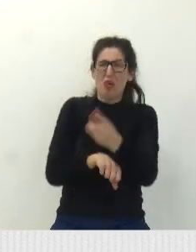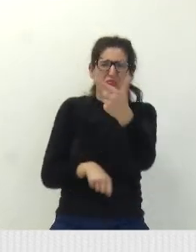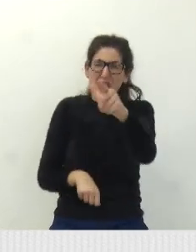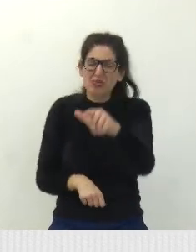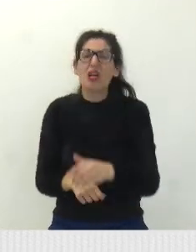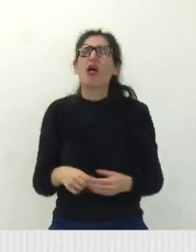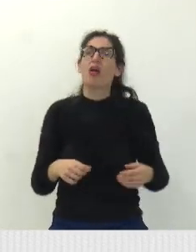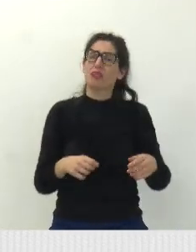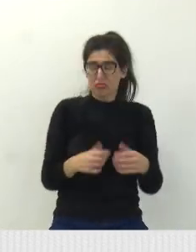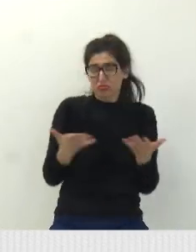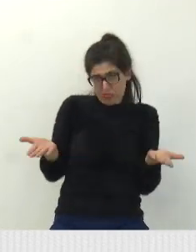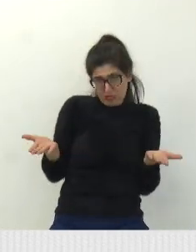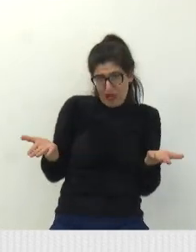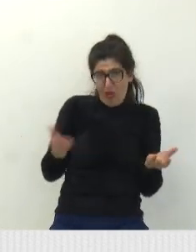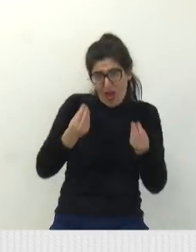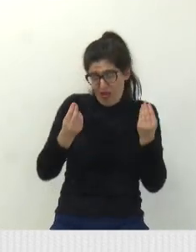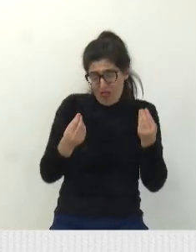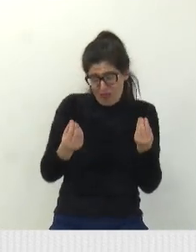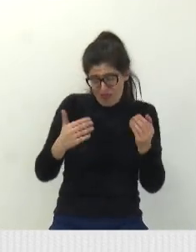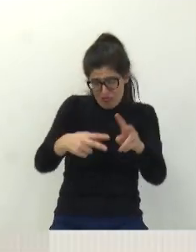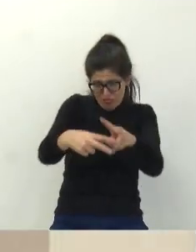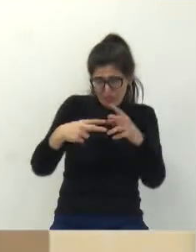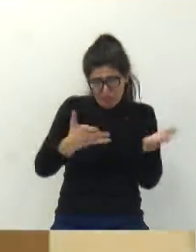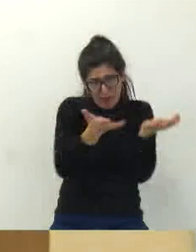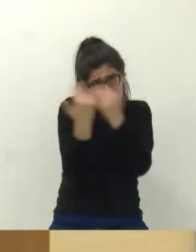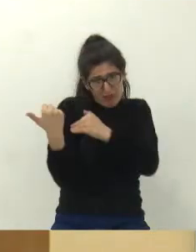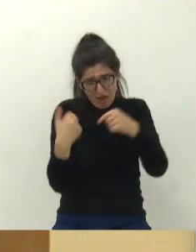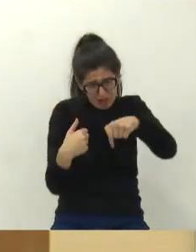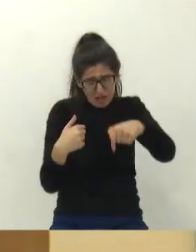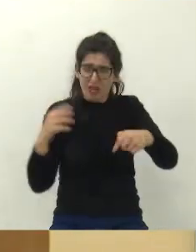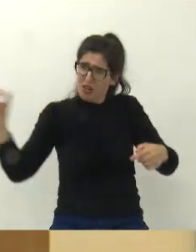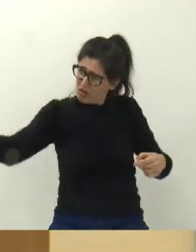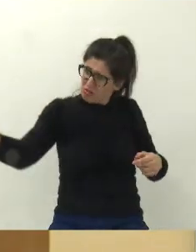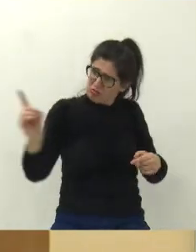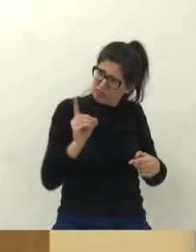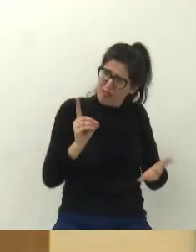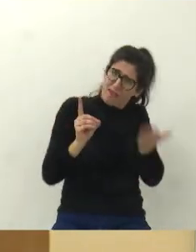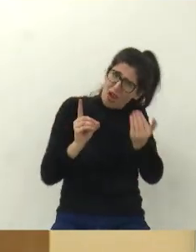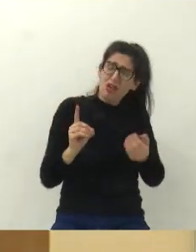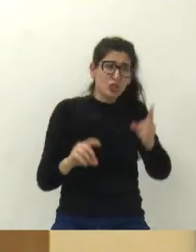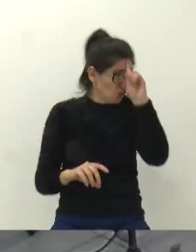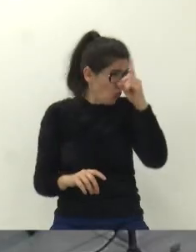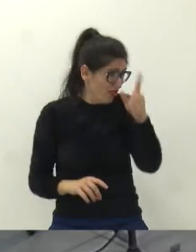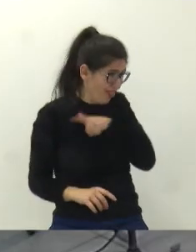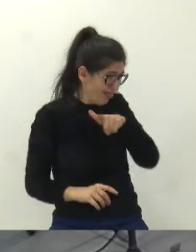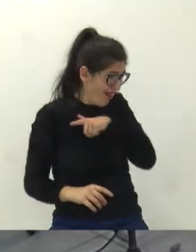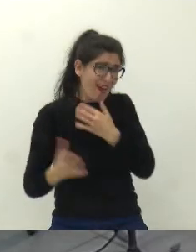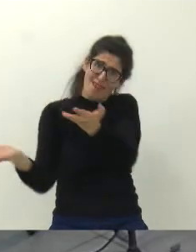muito bem recebido e, com certeza, nós vamos retirar todas as suas dúvidas. Tá bom? Muito obrigada.